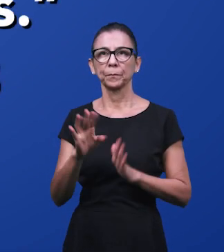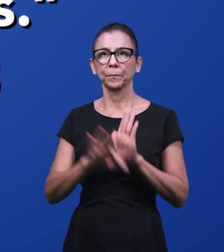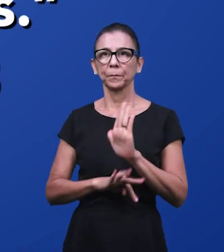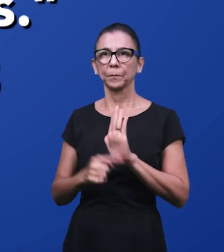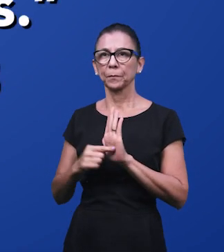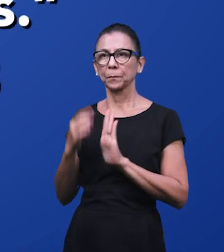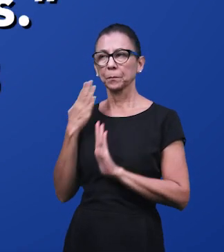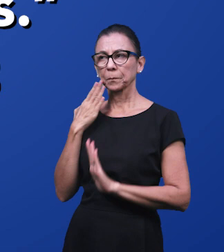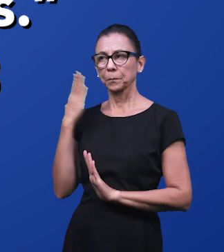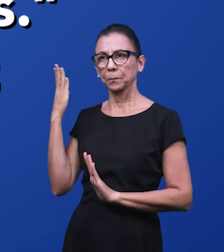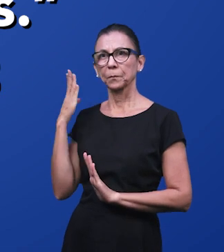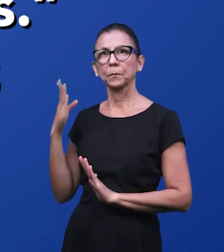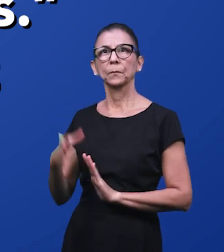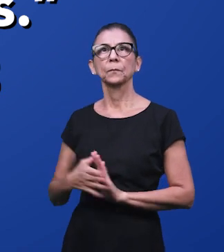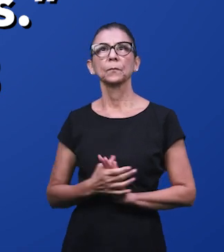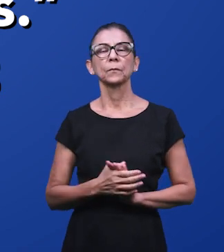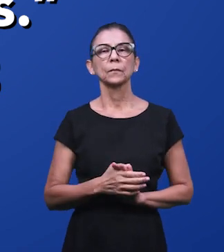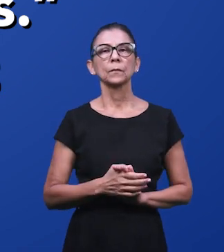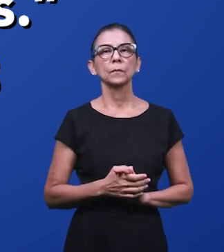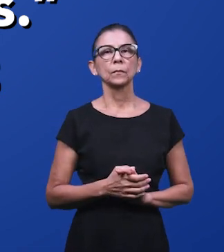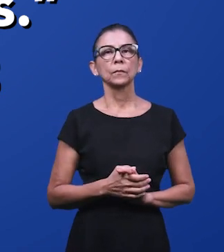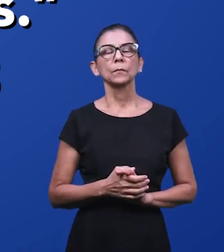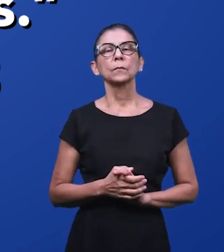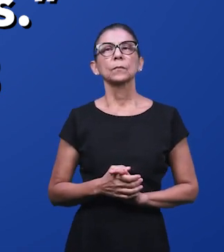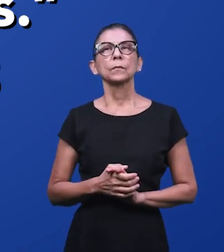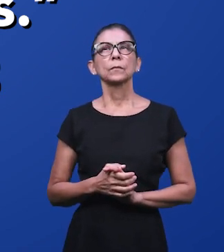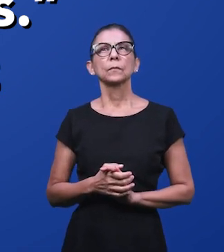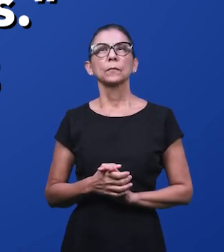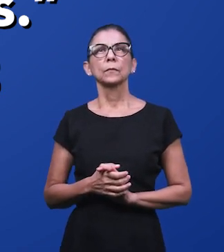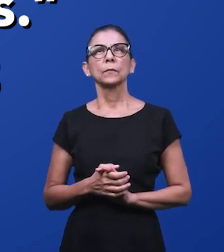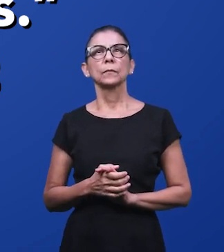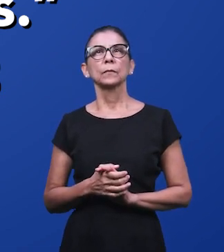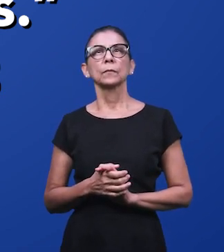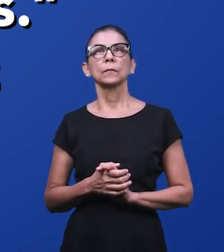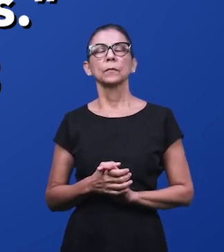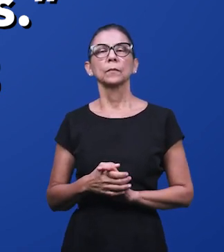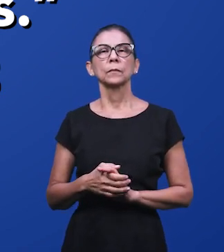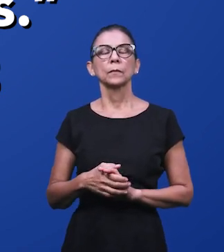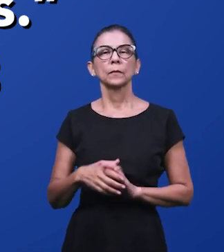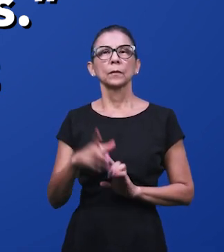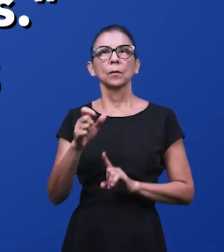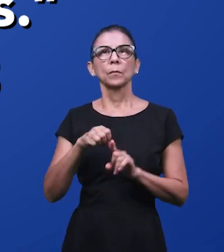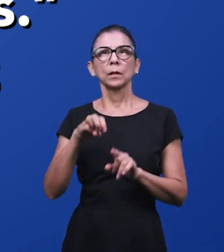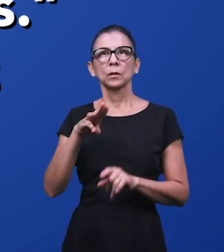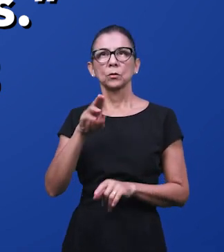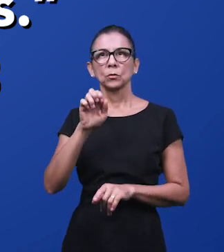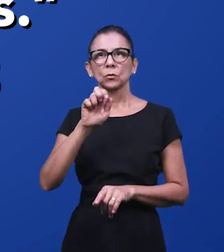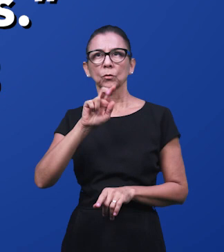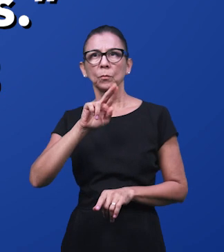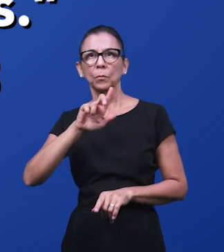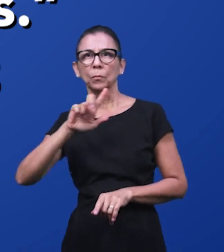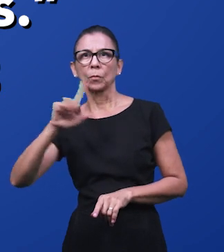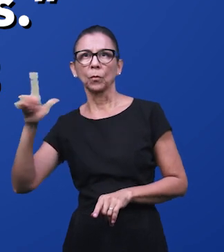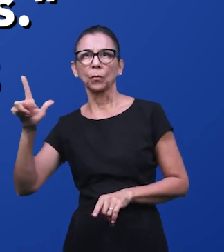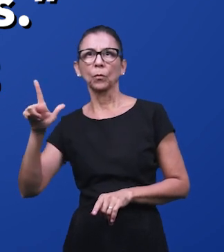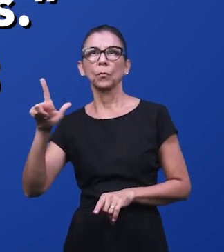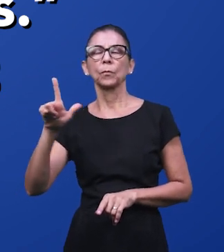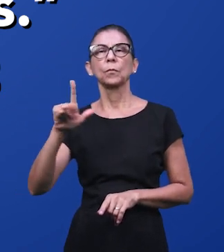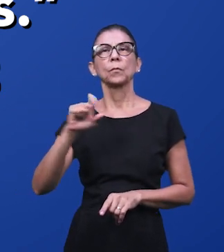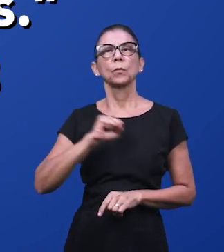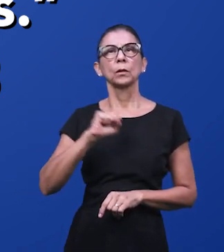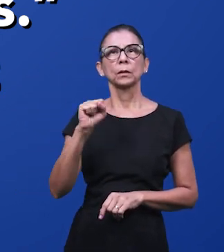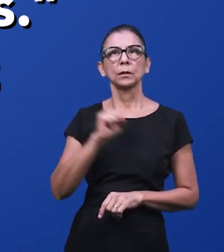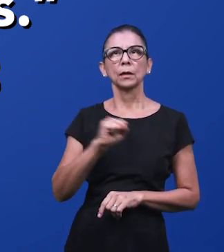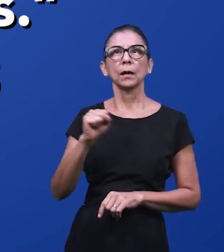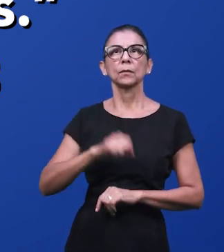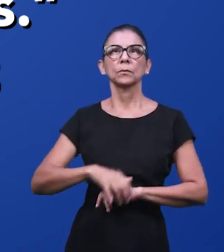Bu, que é o mês 8º, se acabou esta casa com todas as suas dependências, e com tudo o que lhe convinha, e a edificou em